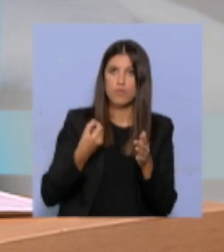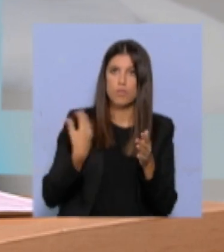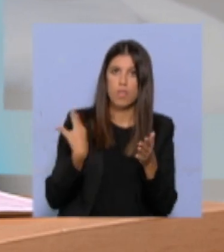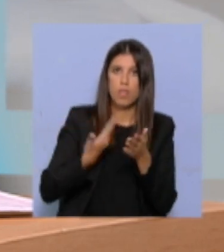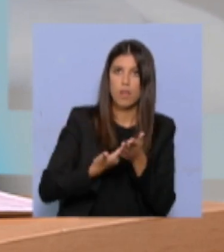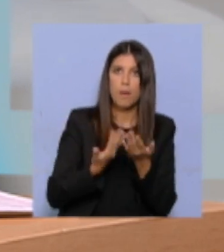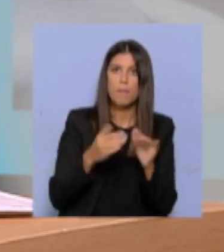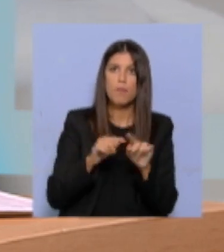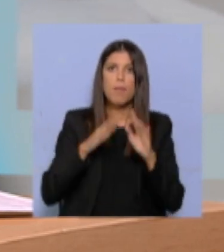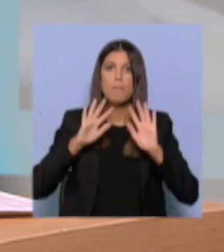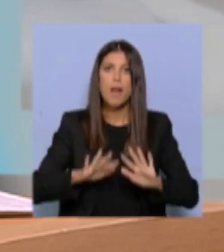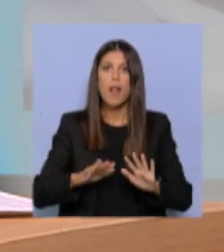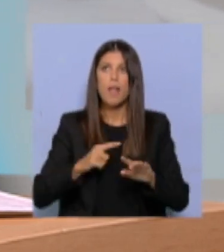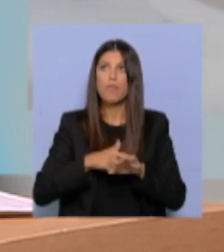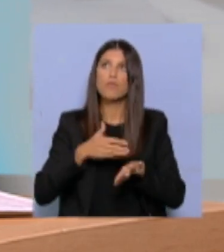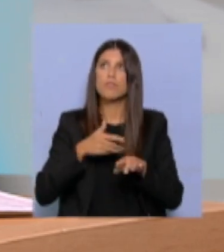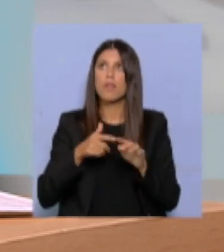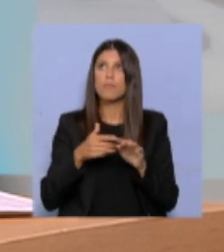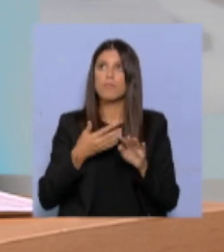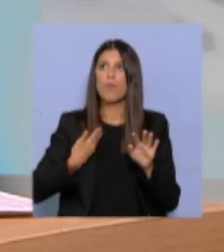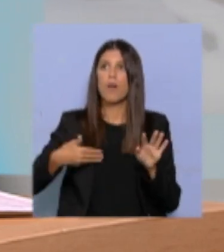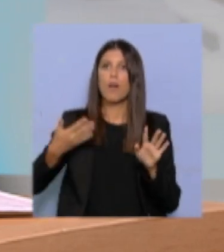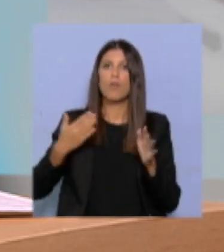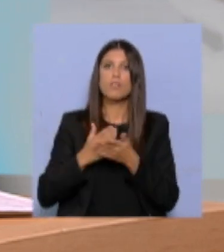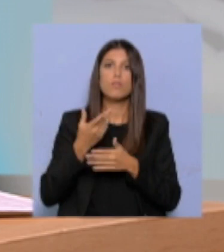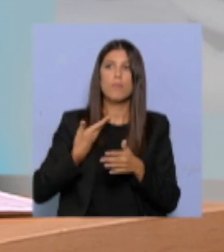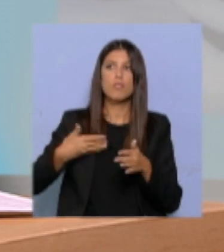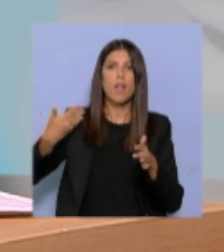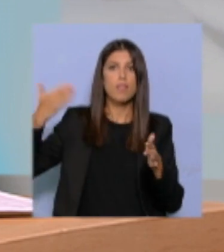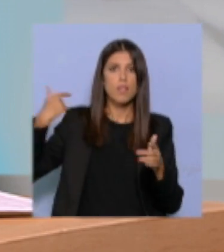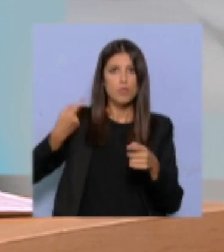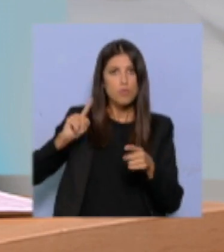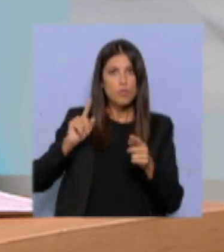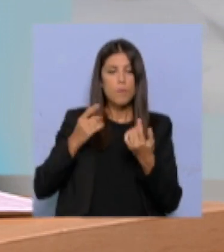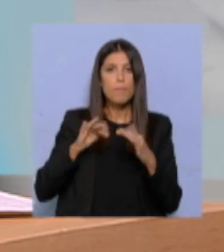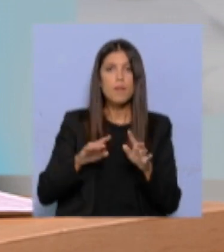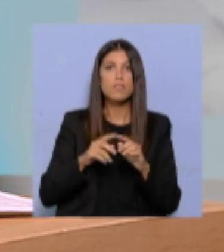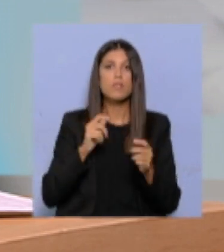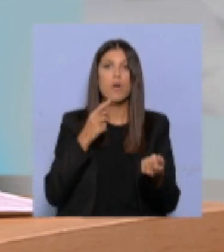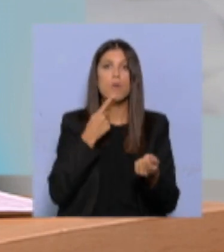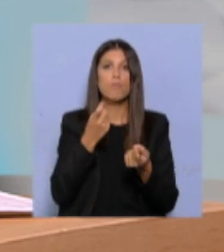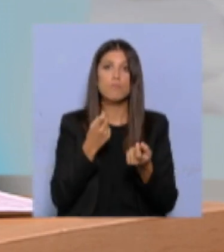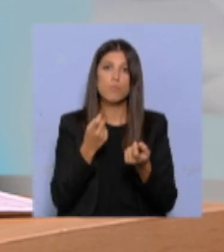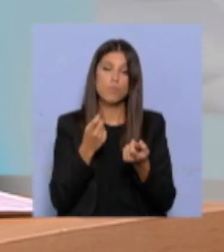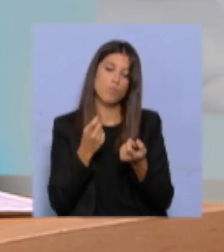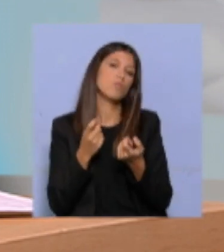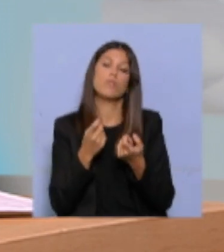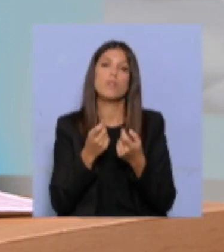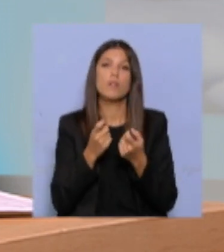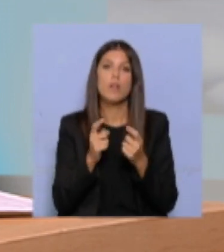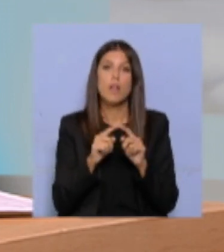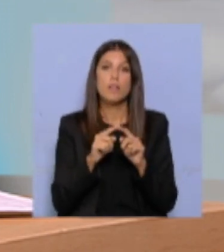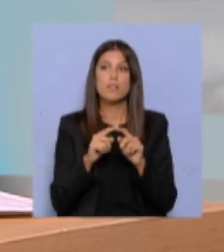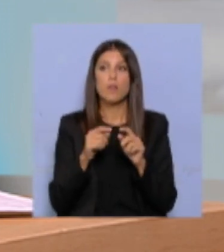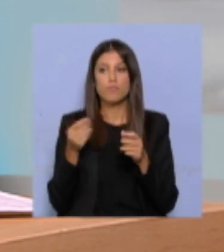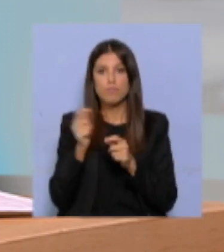temos estado parados no tempo, não é? Aqui a questão é o que temos vindo a discutir, nomeadamente com outros parceiros